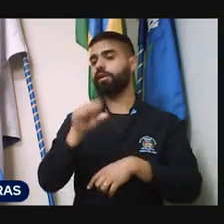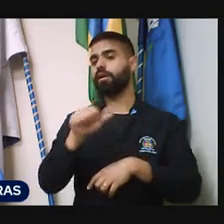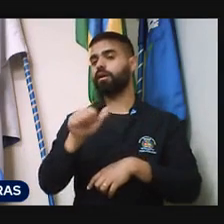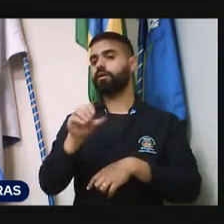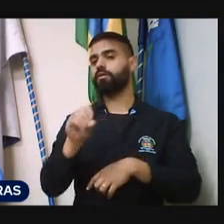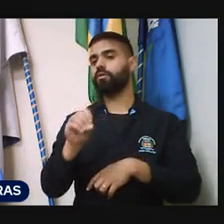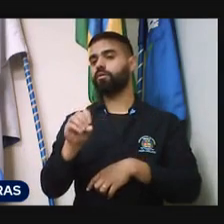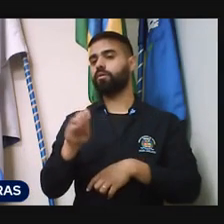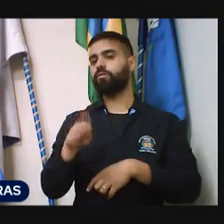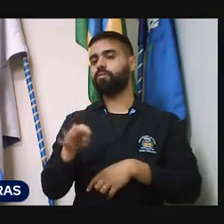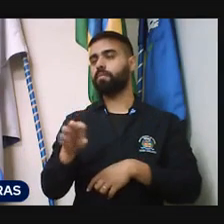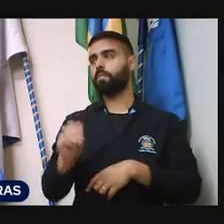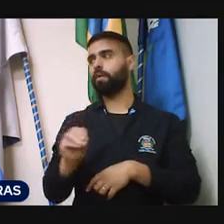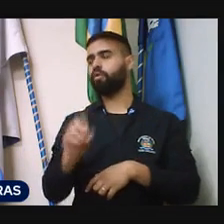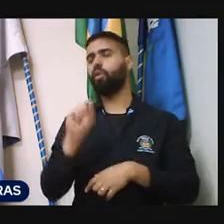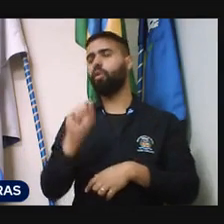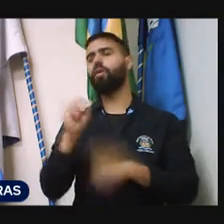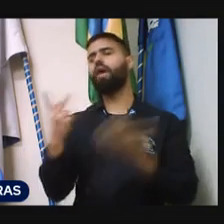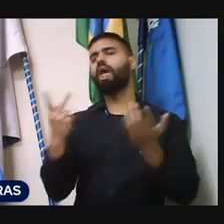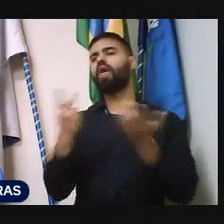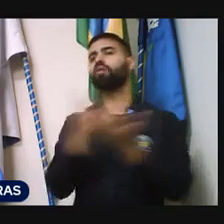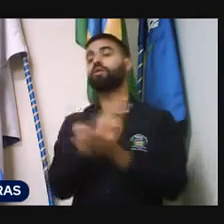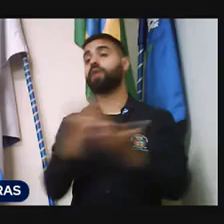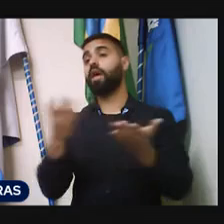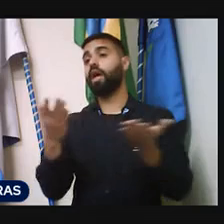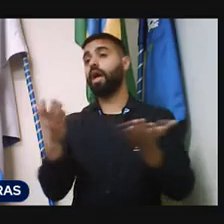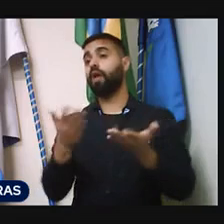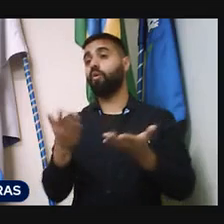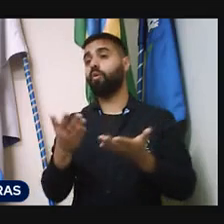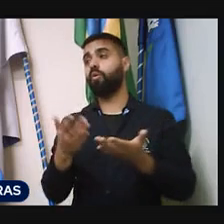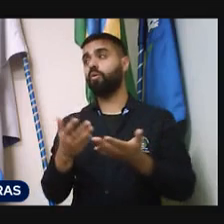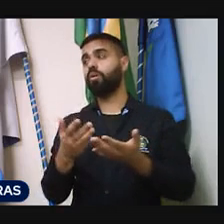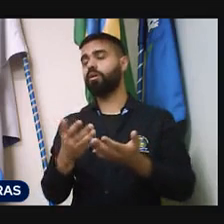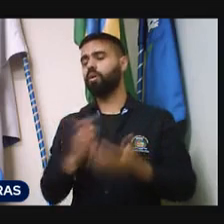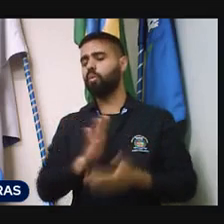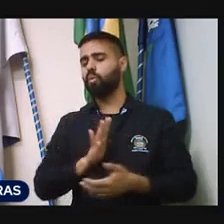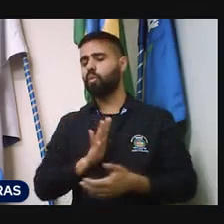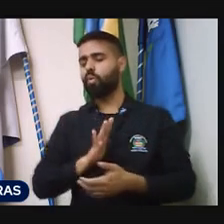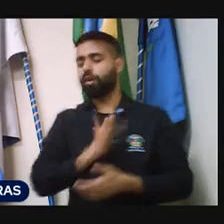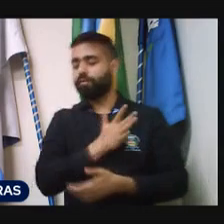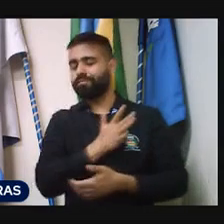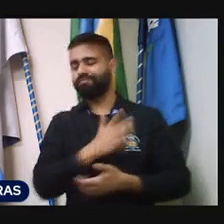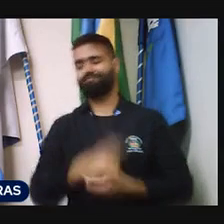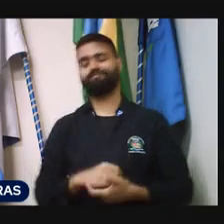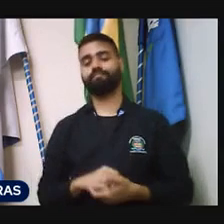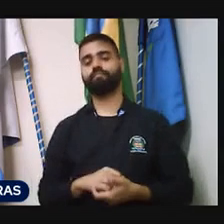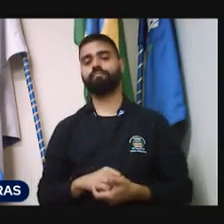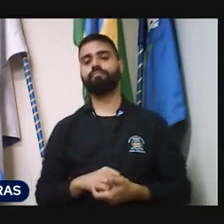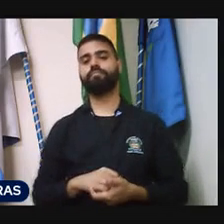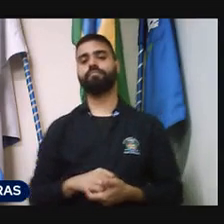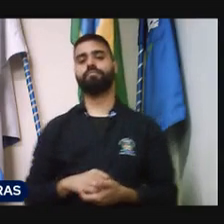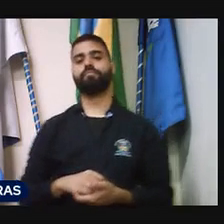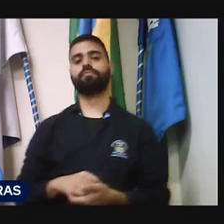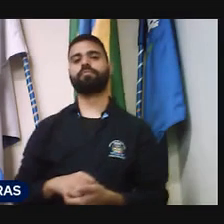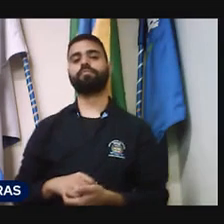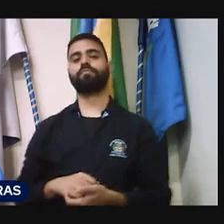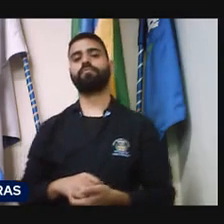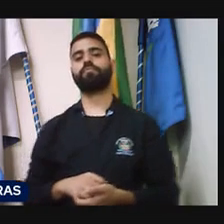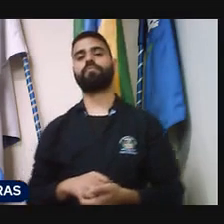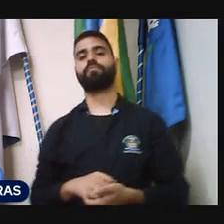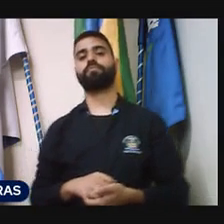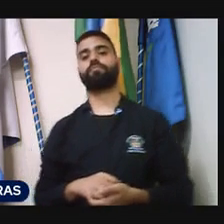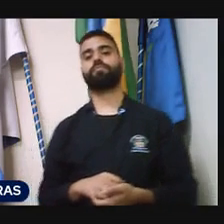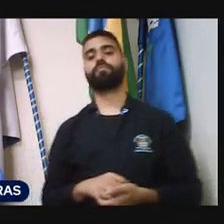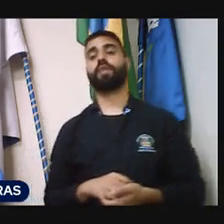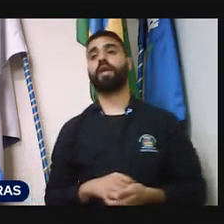São Bento o que acontece agora que ela está muito precário então é nem que seja